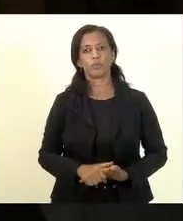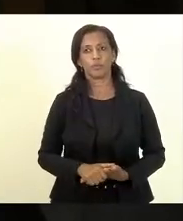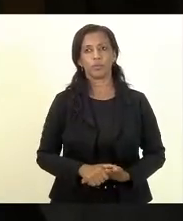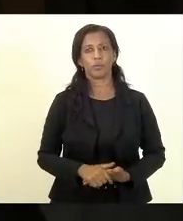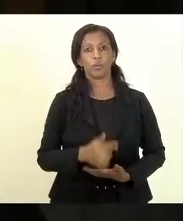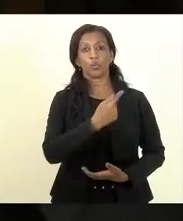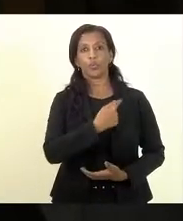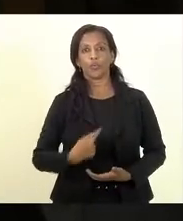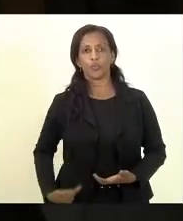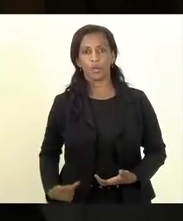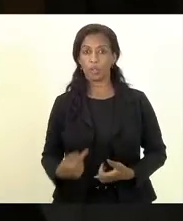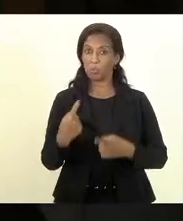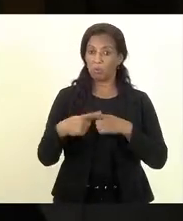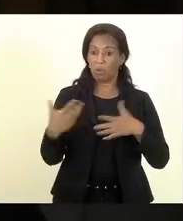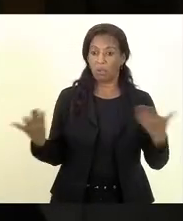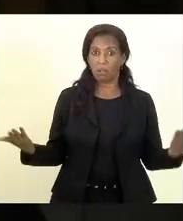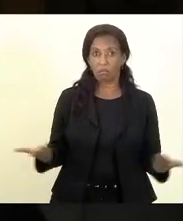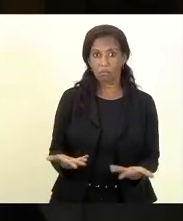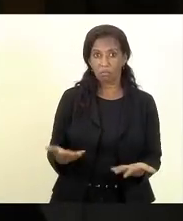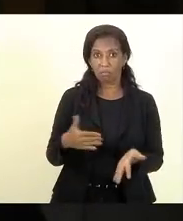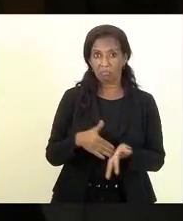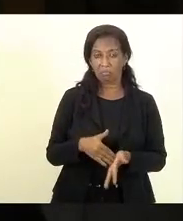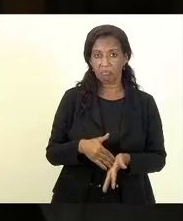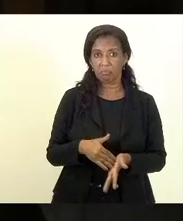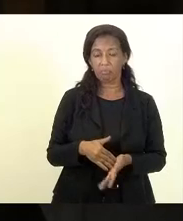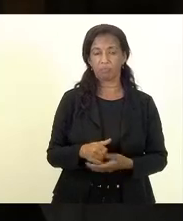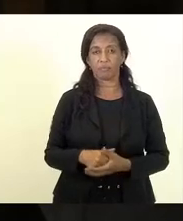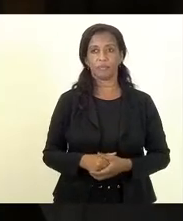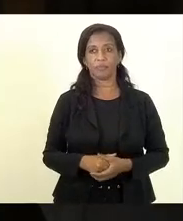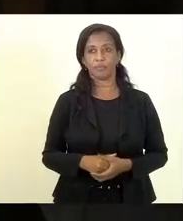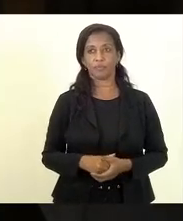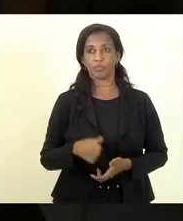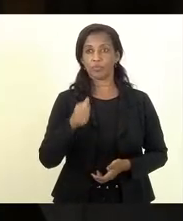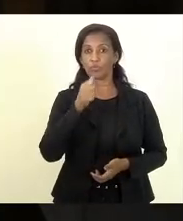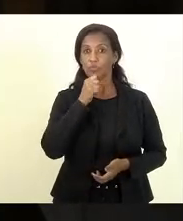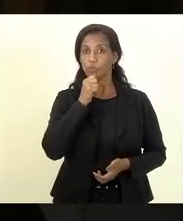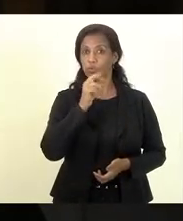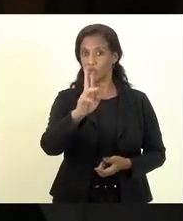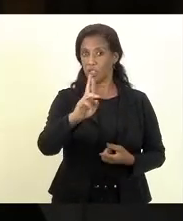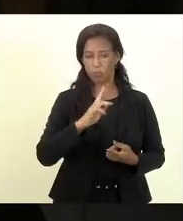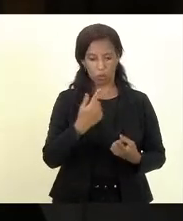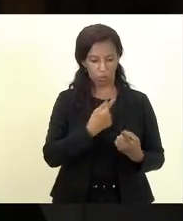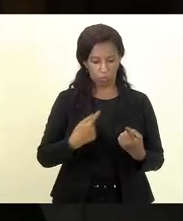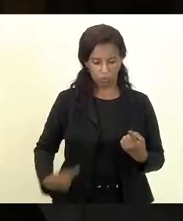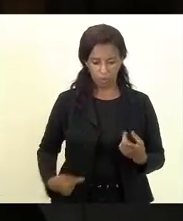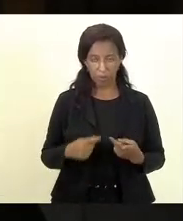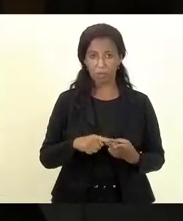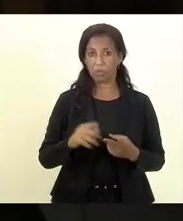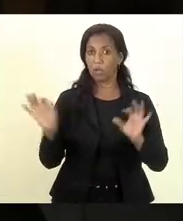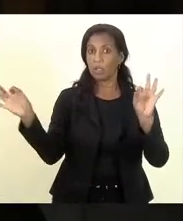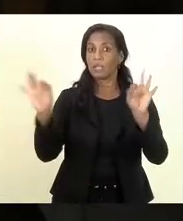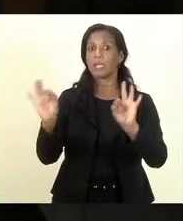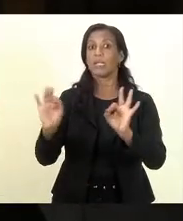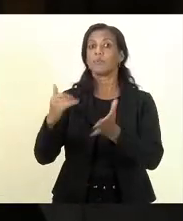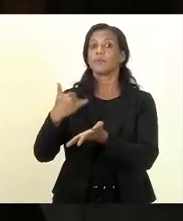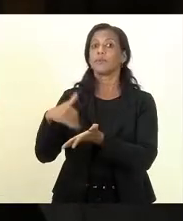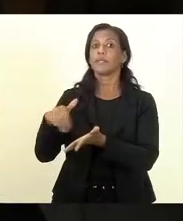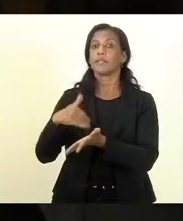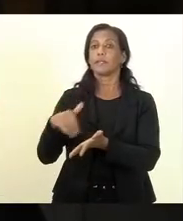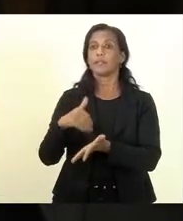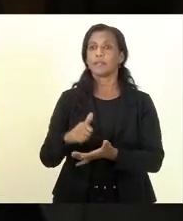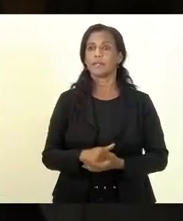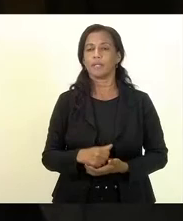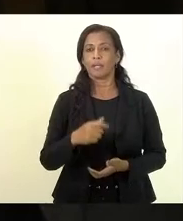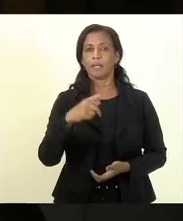do governador. Porque até então, não tive a resposta do governador, nem do secretário